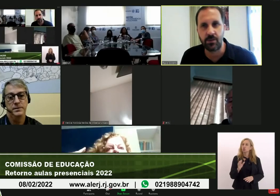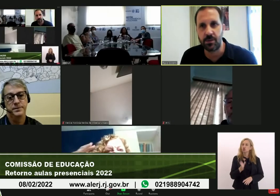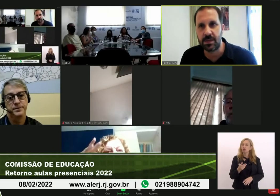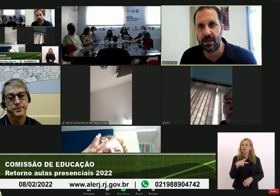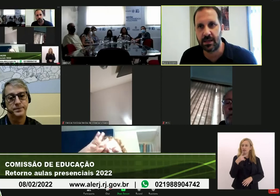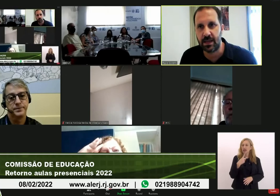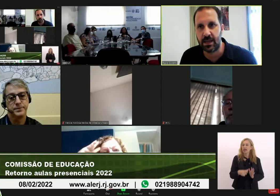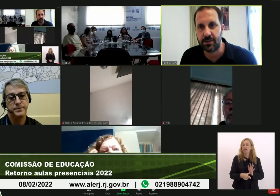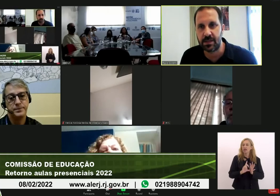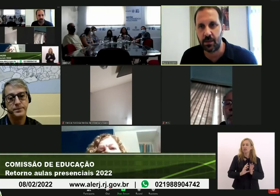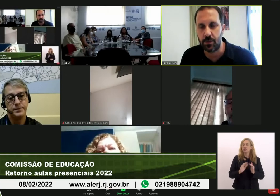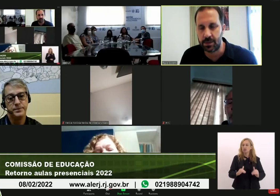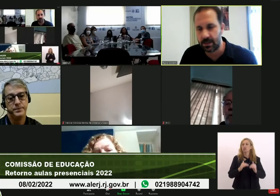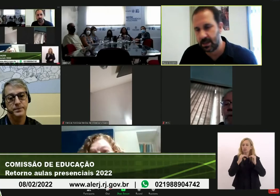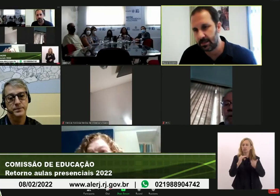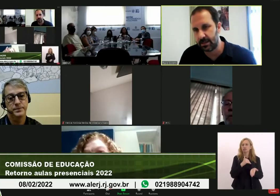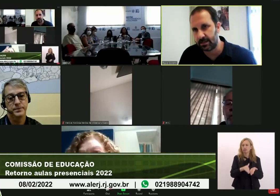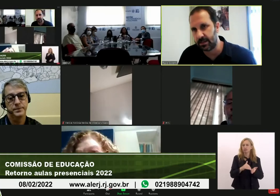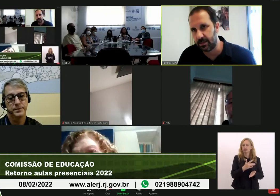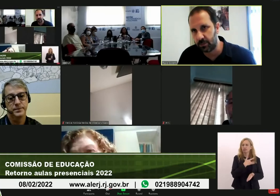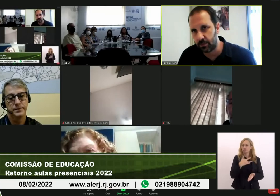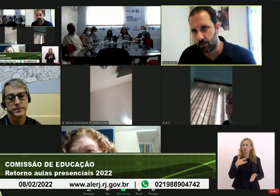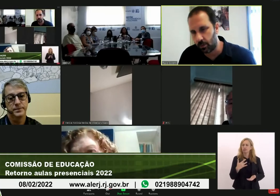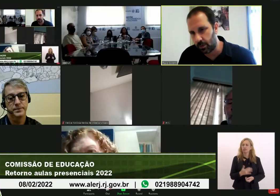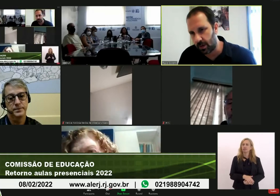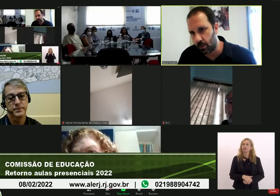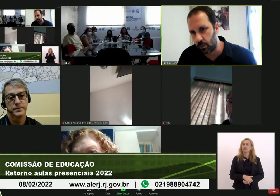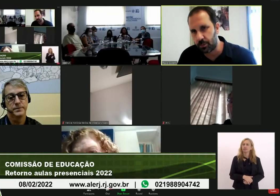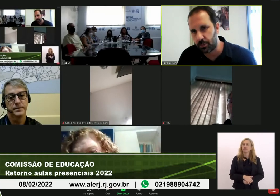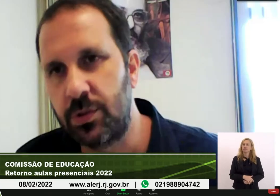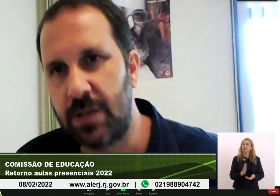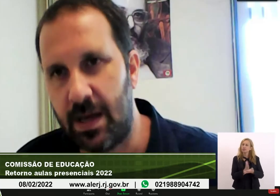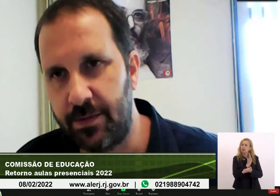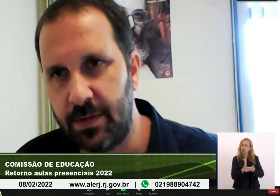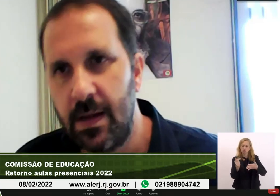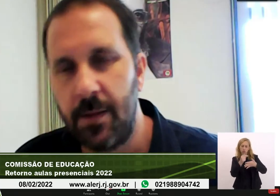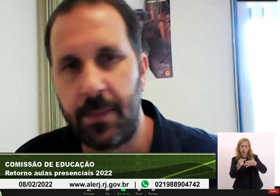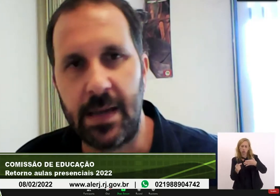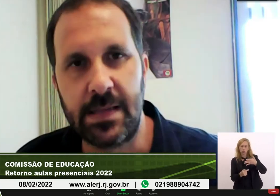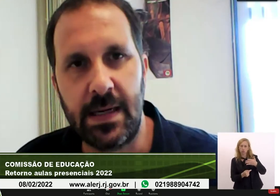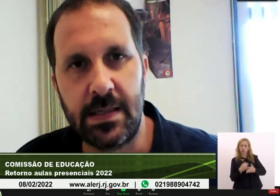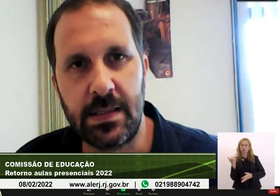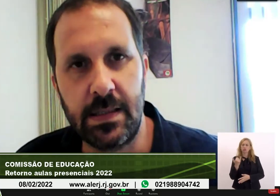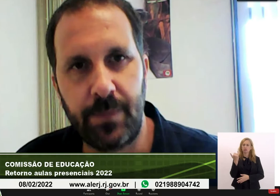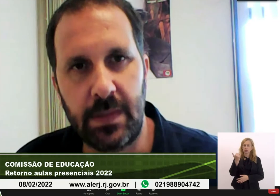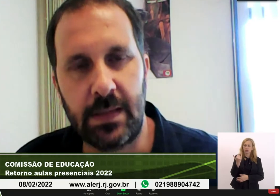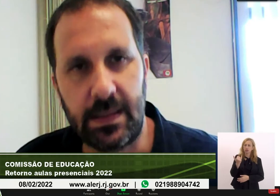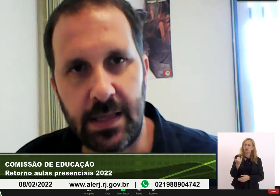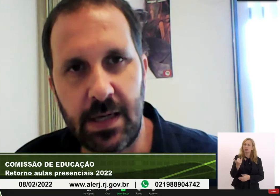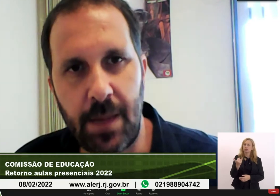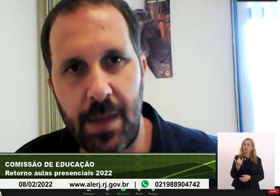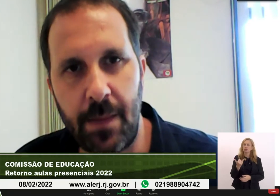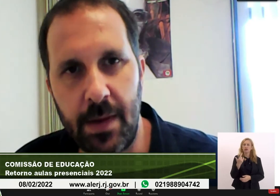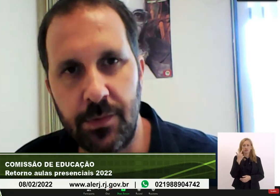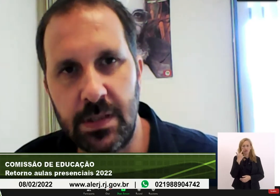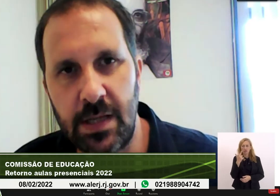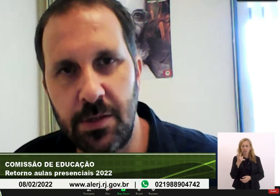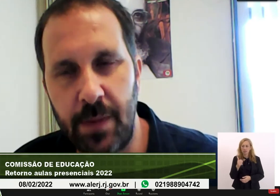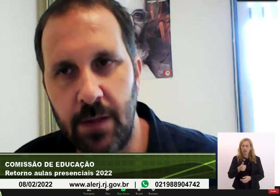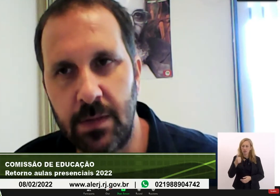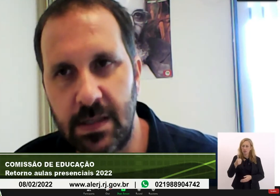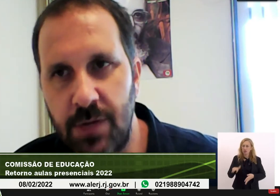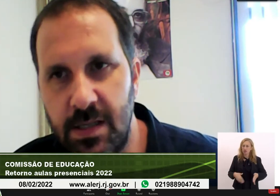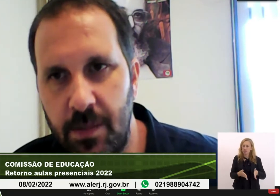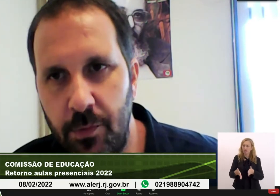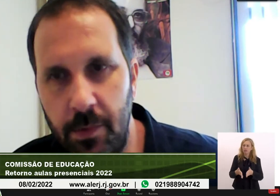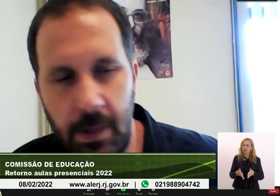fala do subsecretário de Saúde, tentando colocar alguns pontos-chave para a gente tentar ter de encaminhamento e de